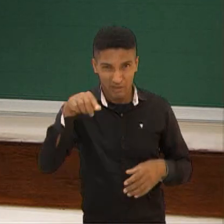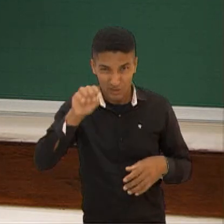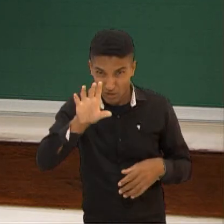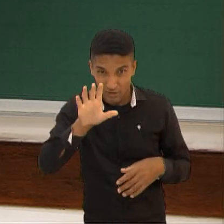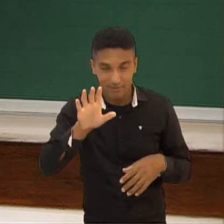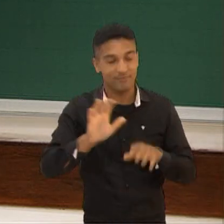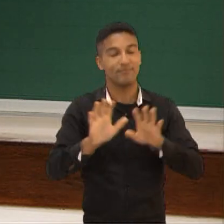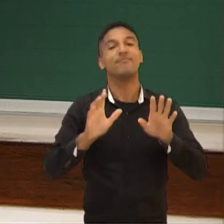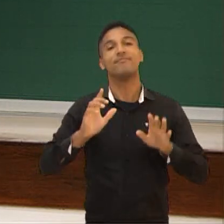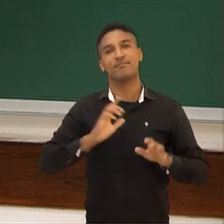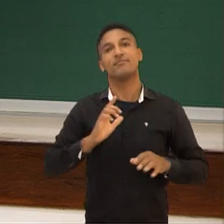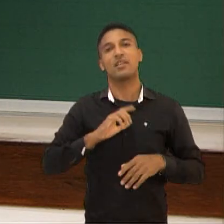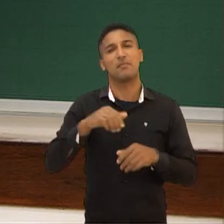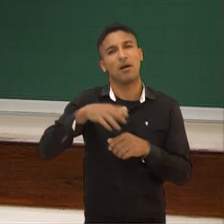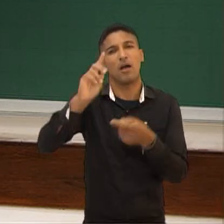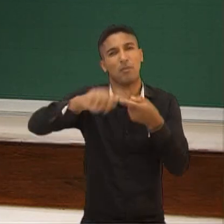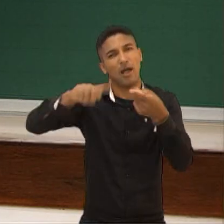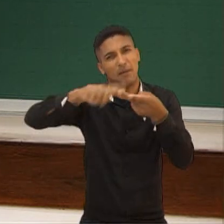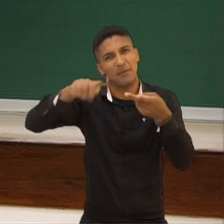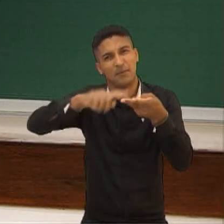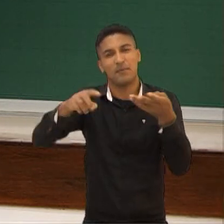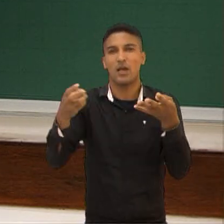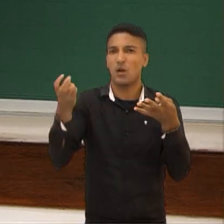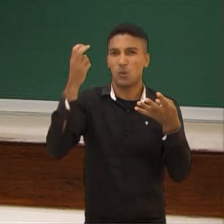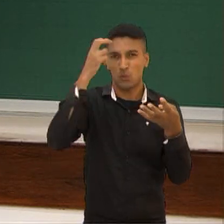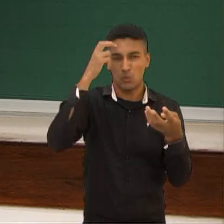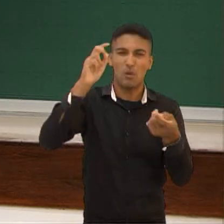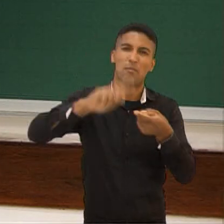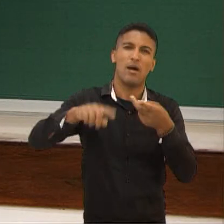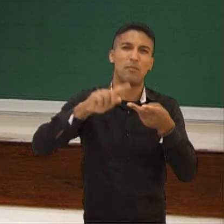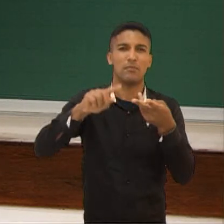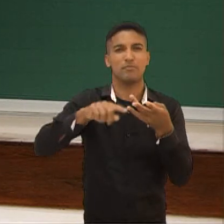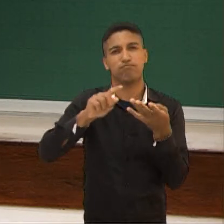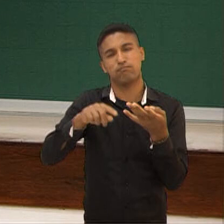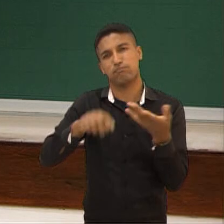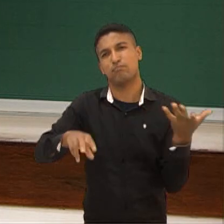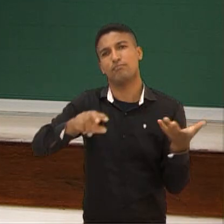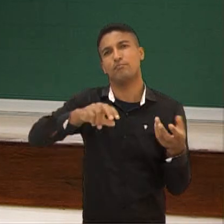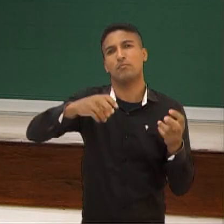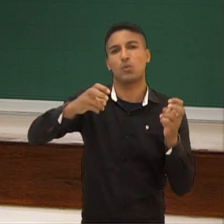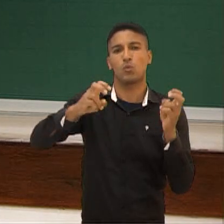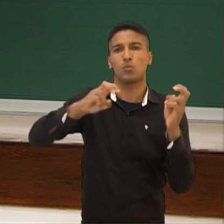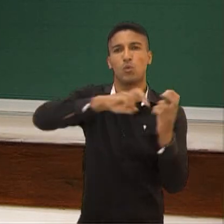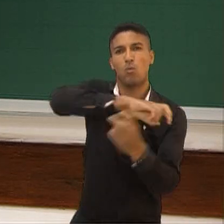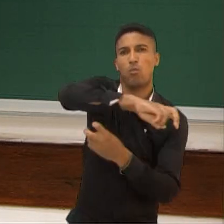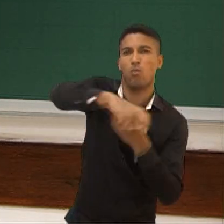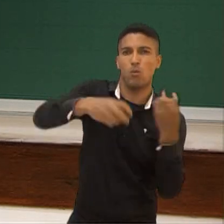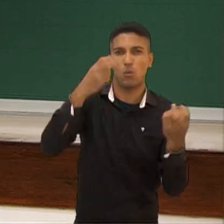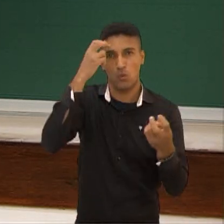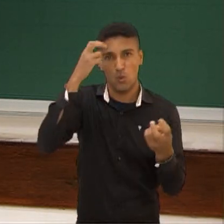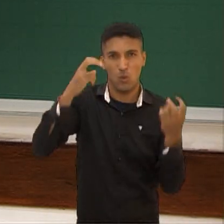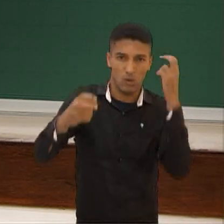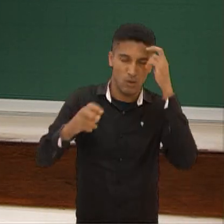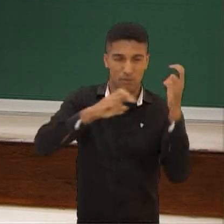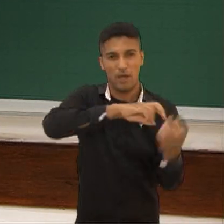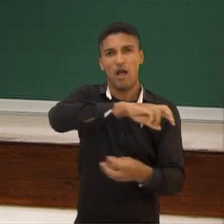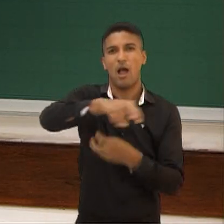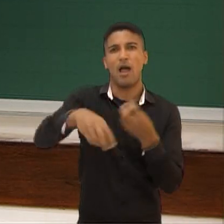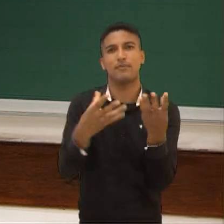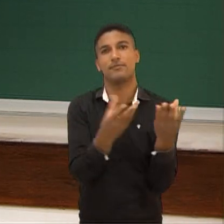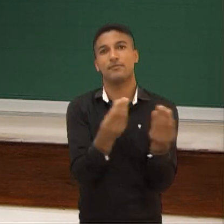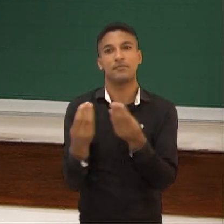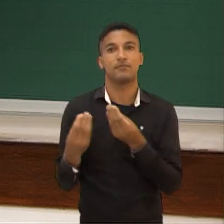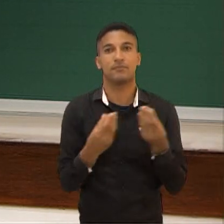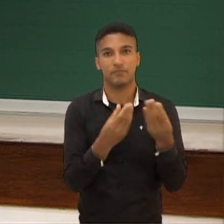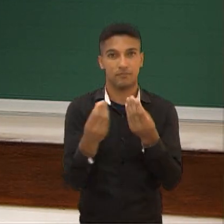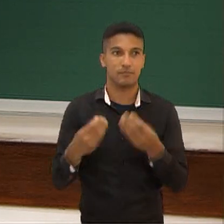multicultural. Através disso a gente vai ver um pouquinho do folder turístico e também de mapas e a bandeira do país. A ver,